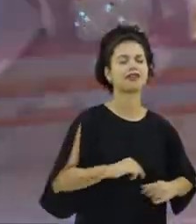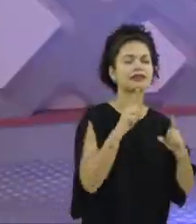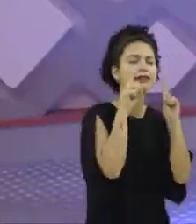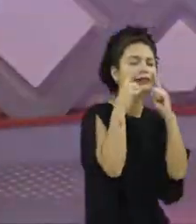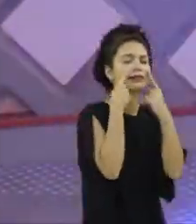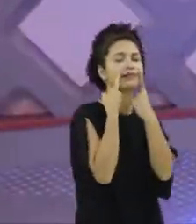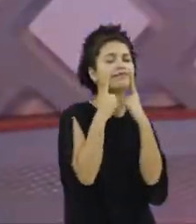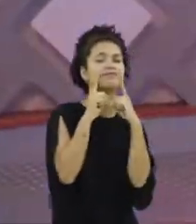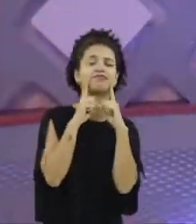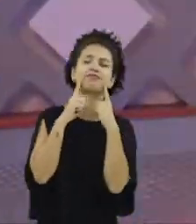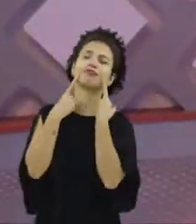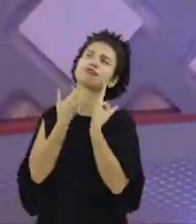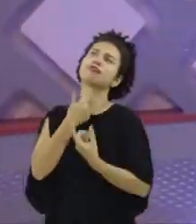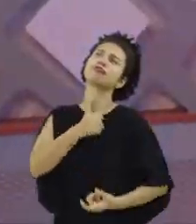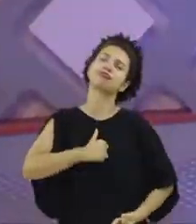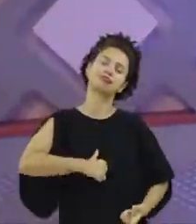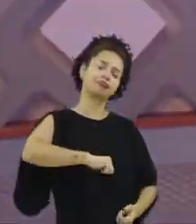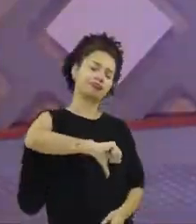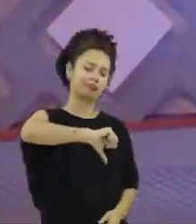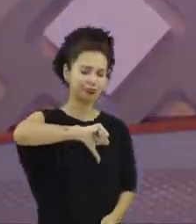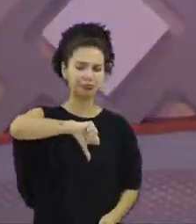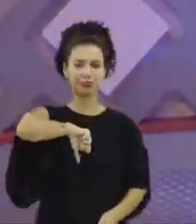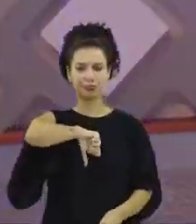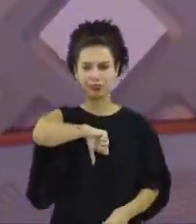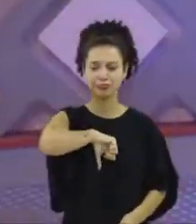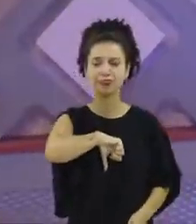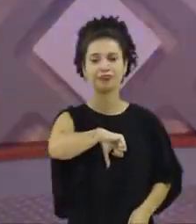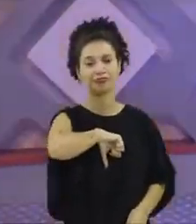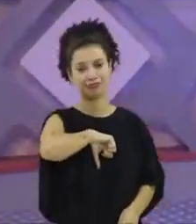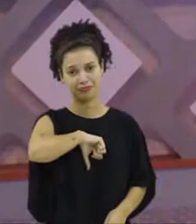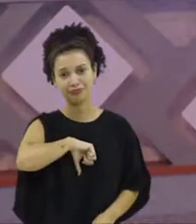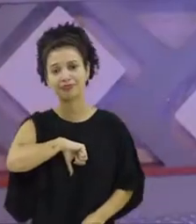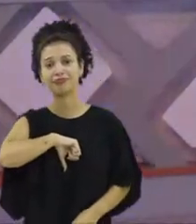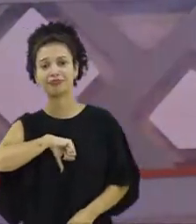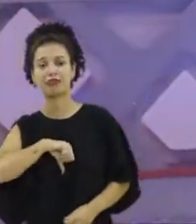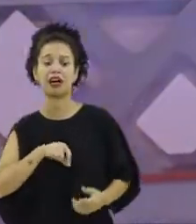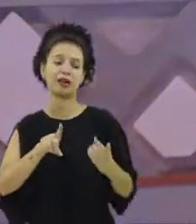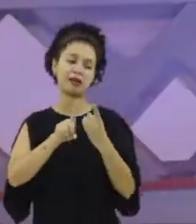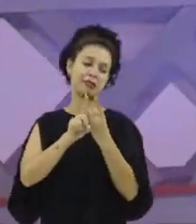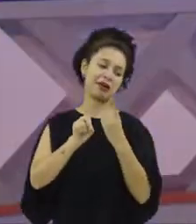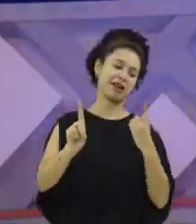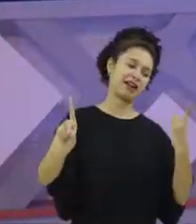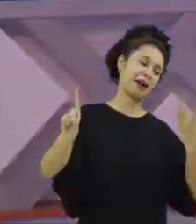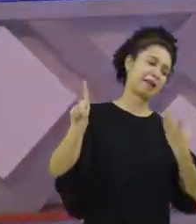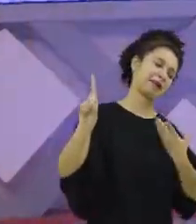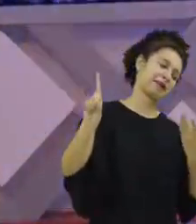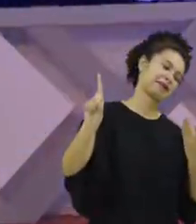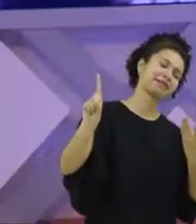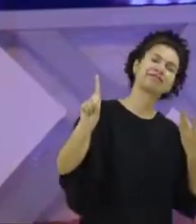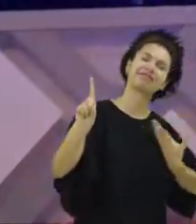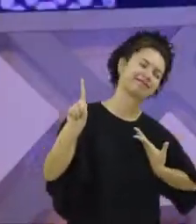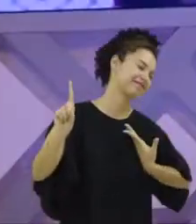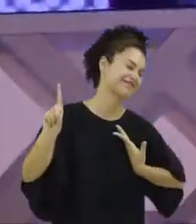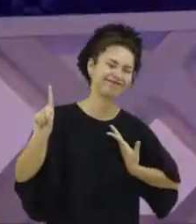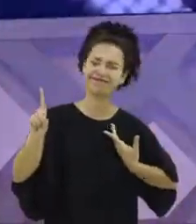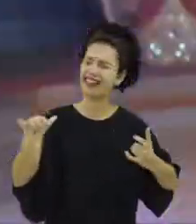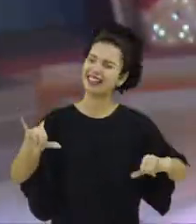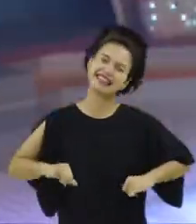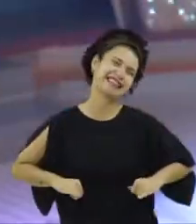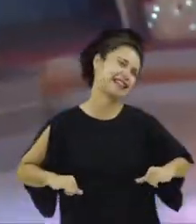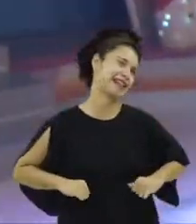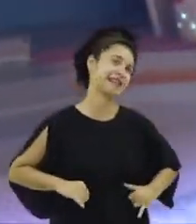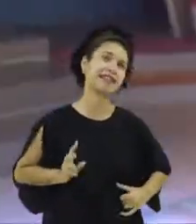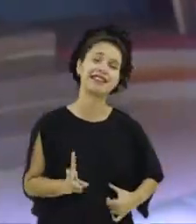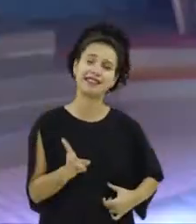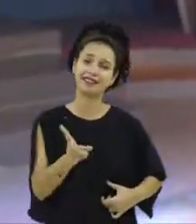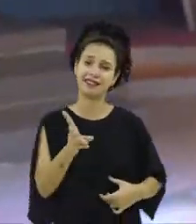resolvi me dar valor. Gritando com a galera, tô naquela e de quebra eu encontrei um novo amor.